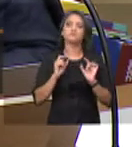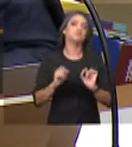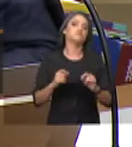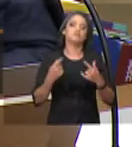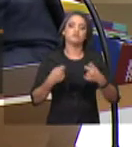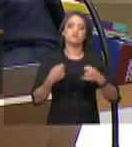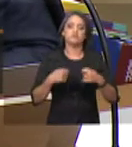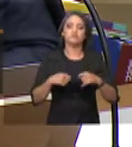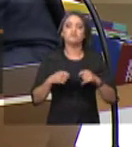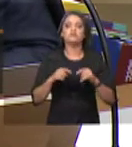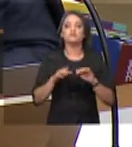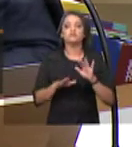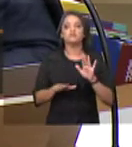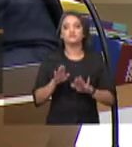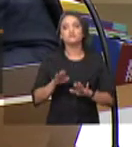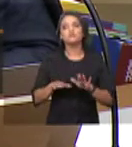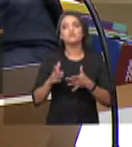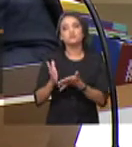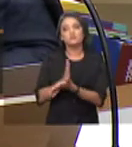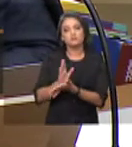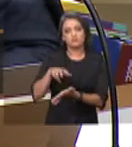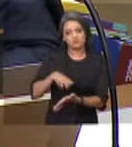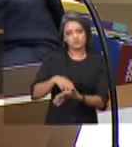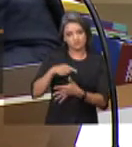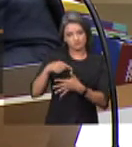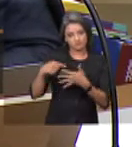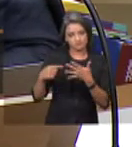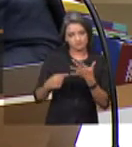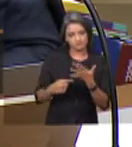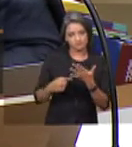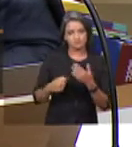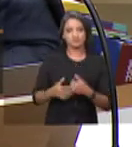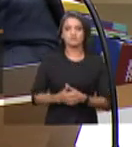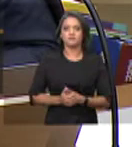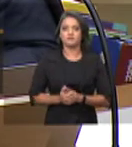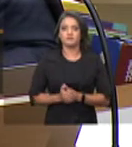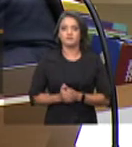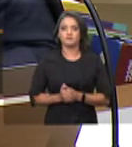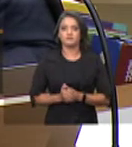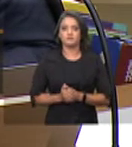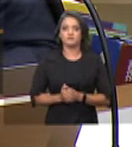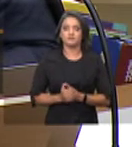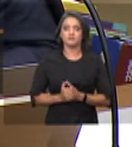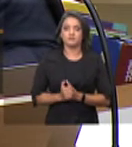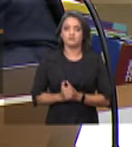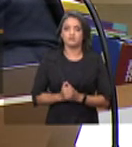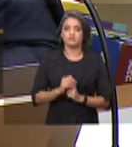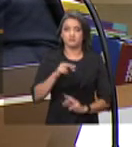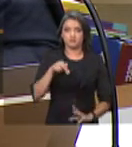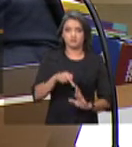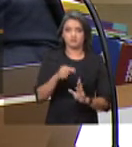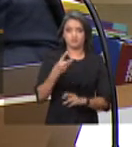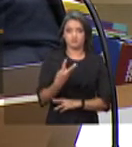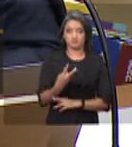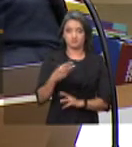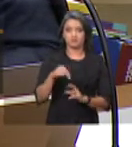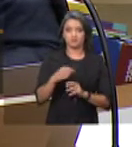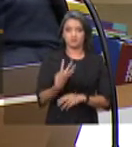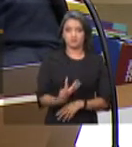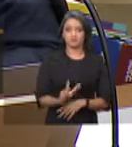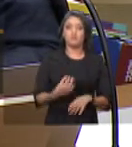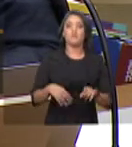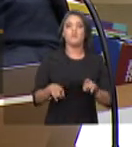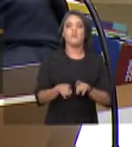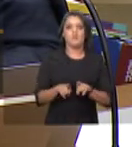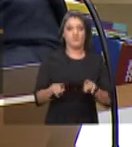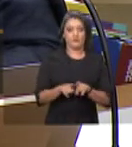sujeitas conforme o caso as seguintes sanções e o artigo o inciso 3 o Inciso 4 novamente